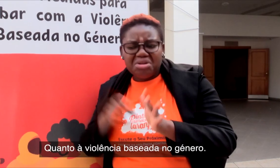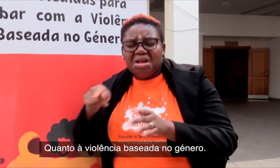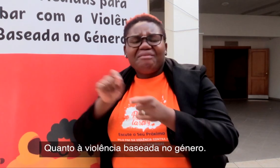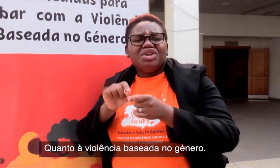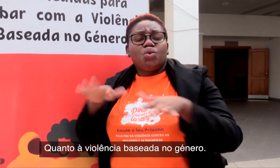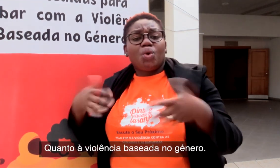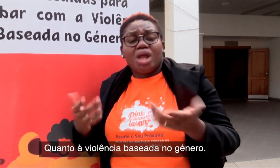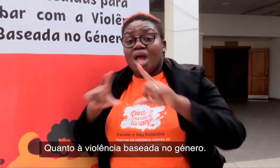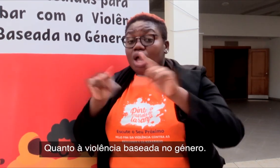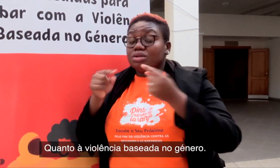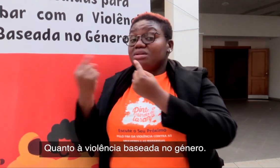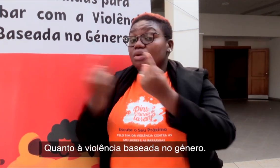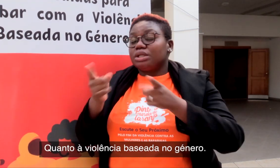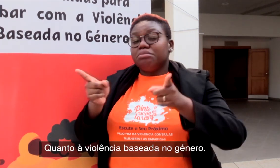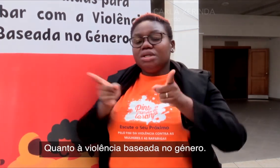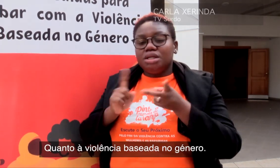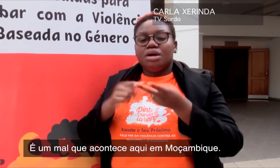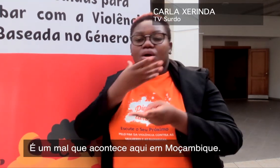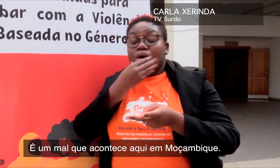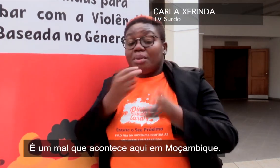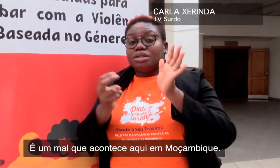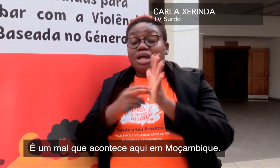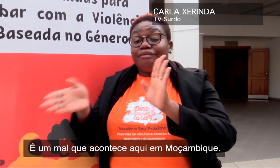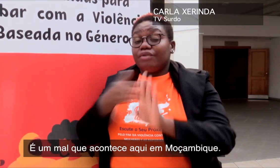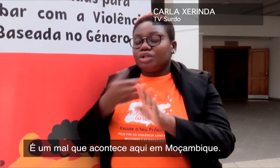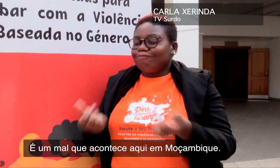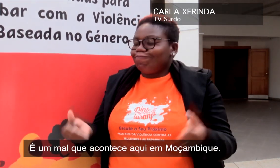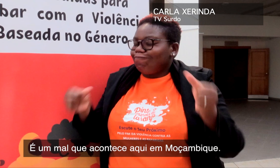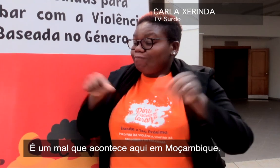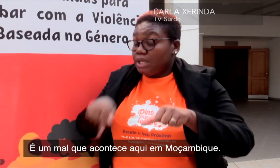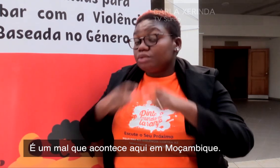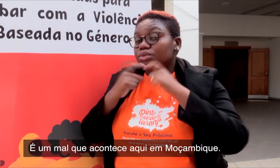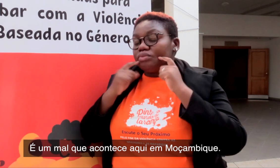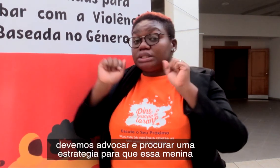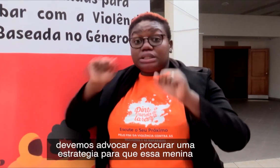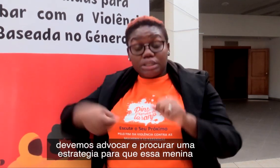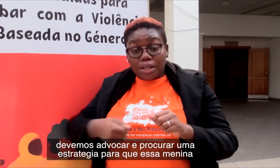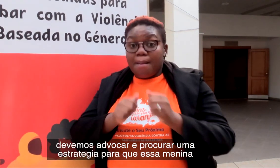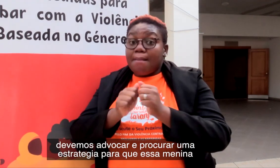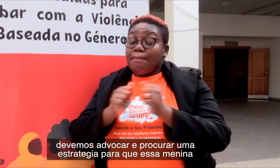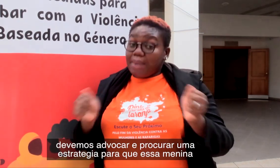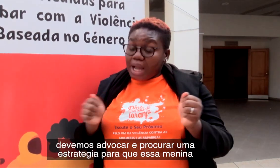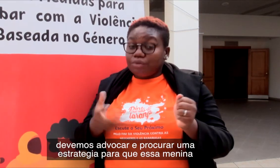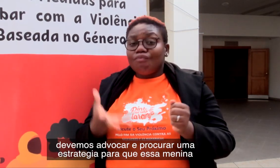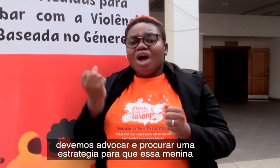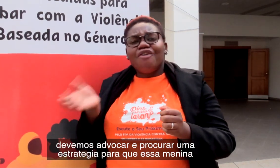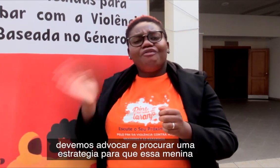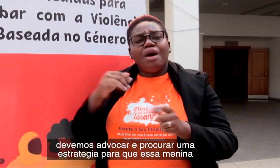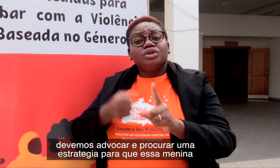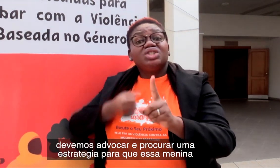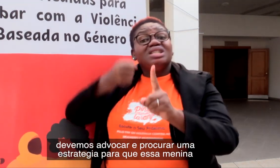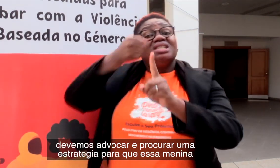Quanto à violência baseada no gênero, é um mal que acontece aqui em Moçambique. Devemos advocar e procurar